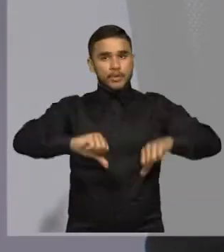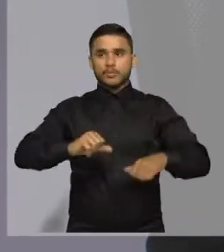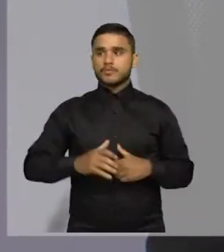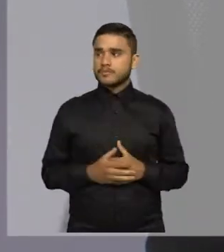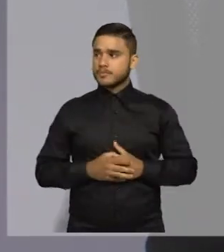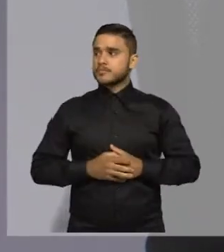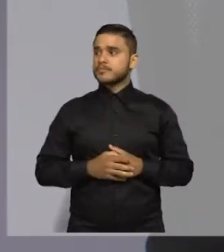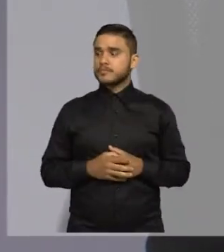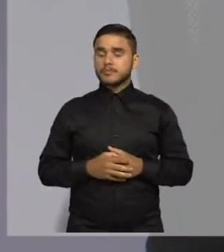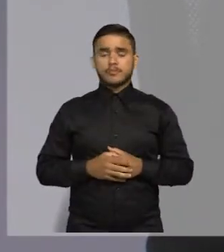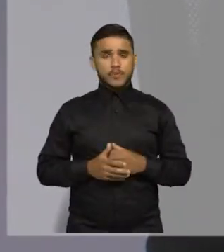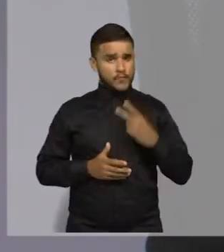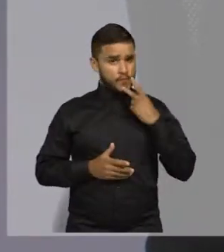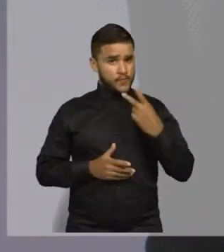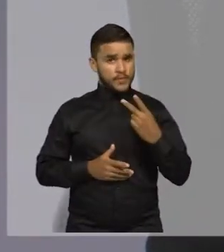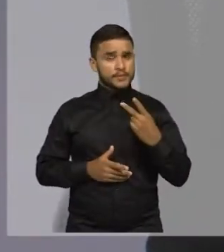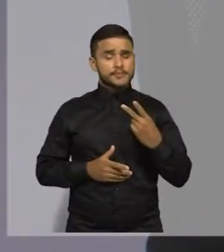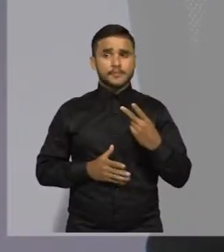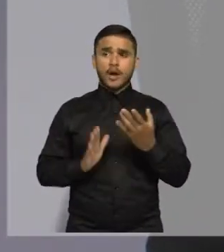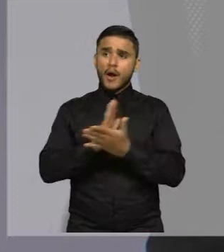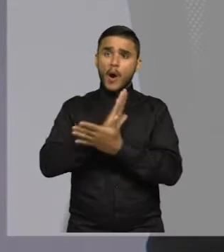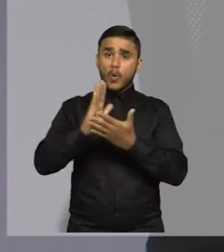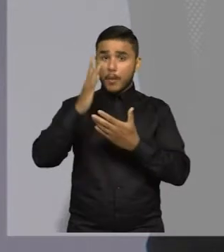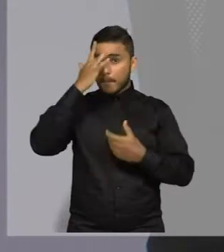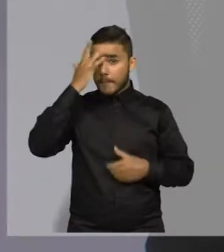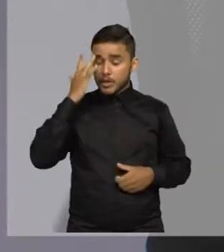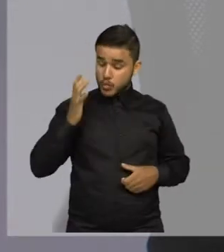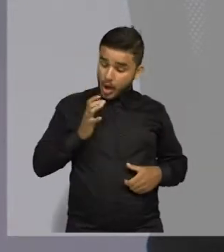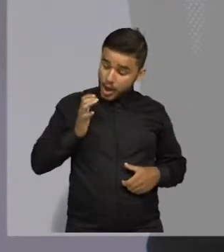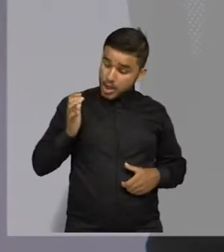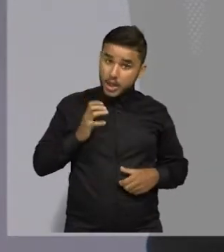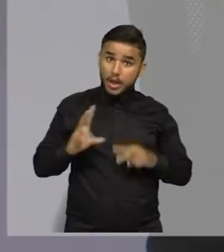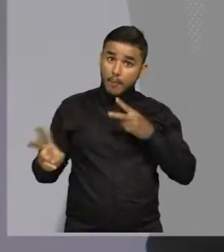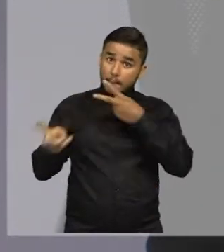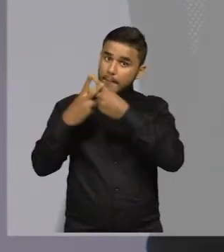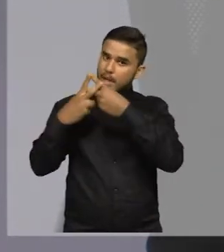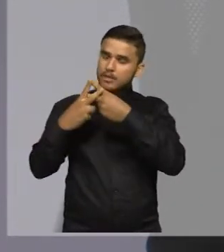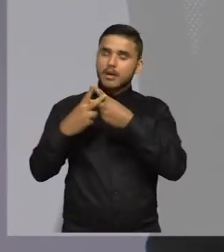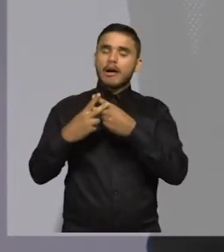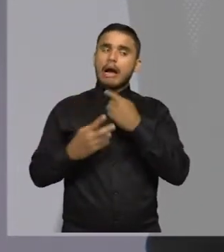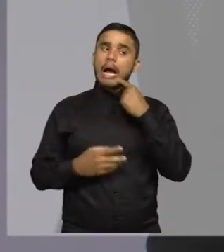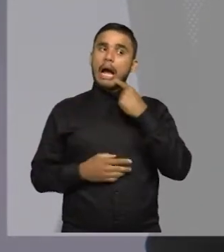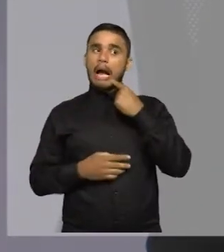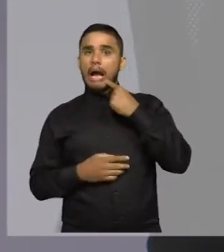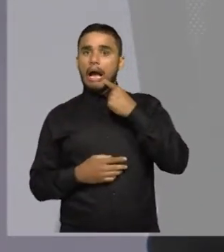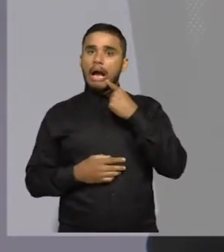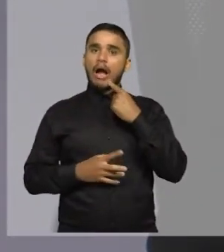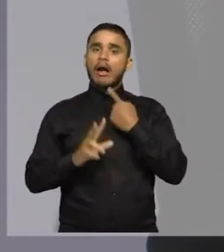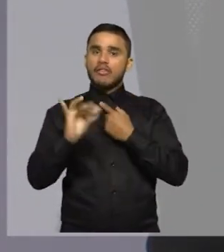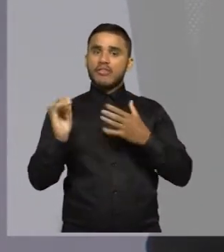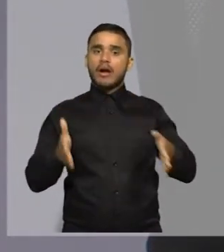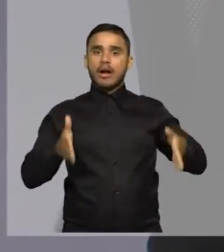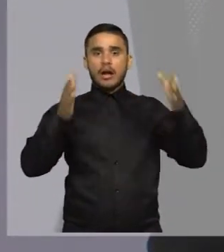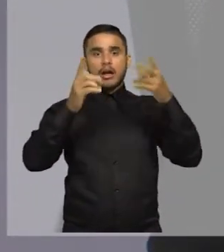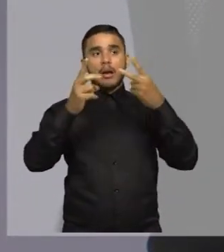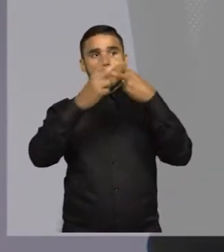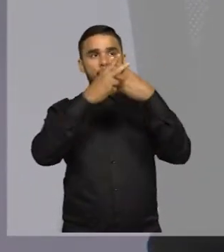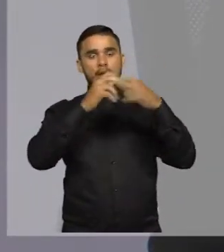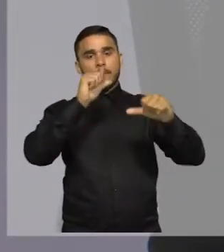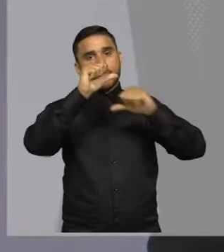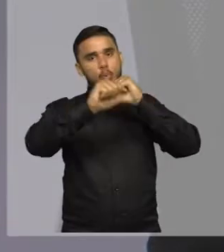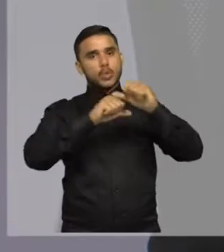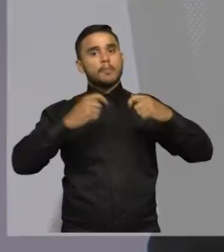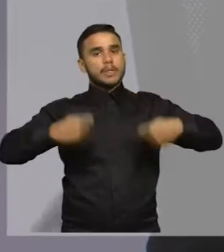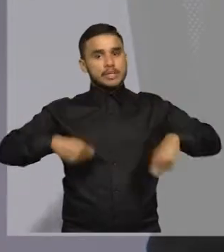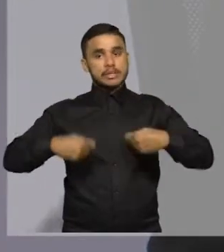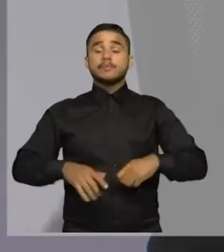muito pior. Mas quando alguns nomes do poder econômico começaram a ir para a cadeia, aí houve realmente uma preocupação